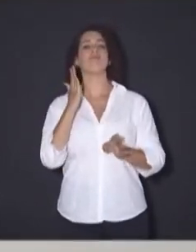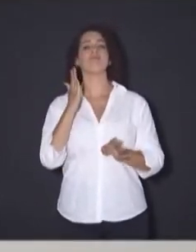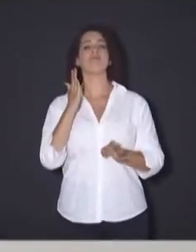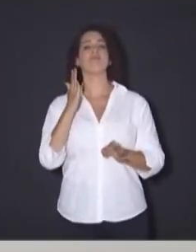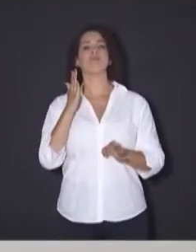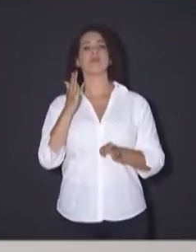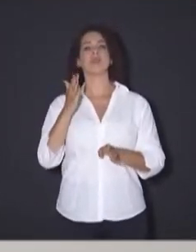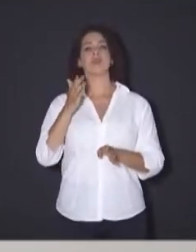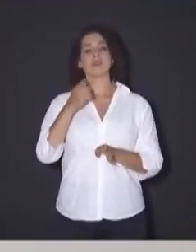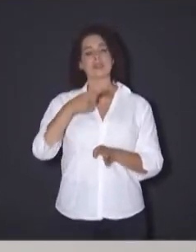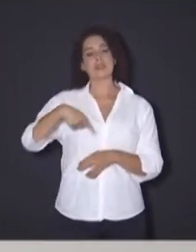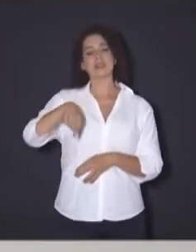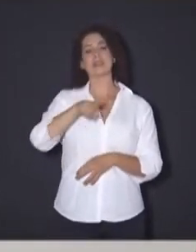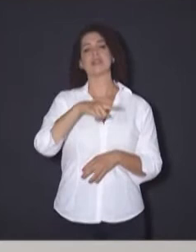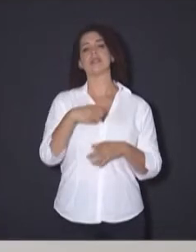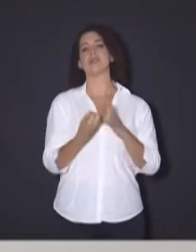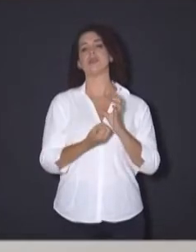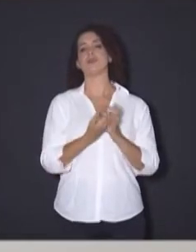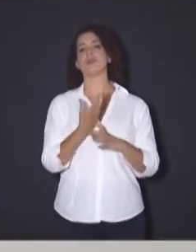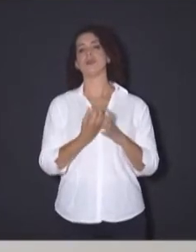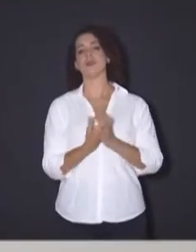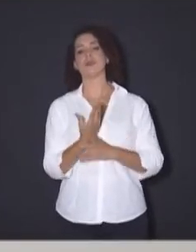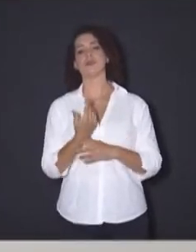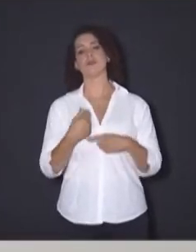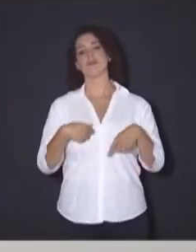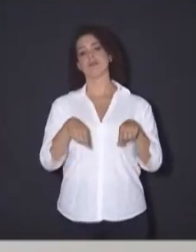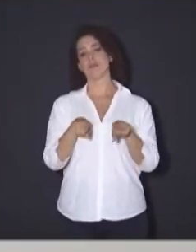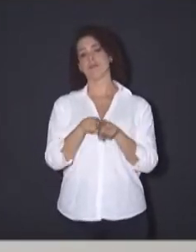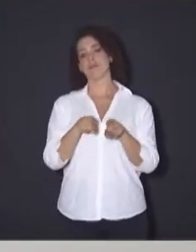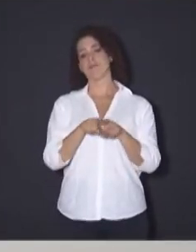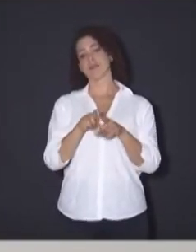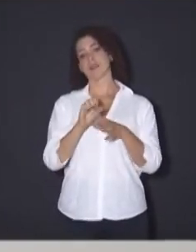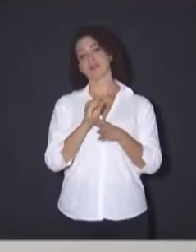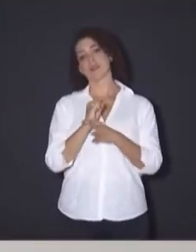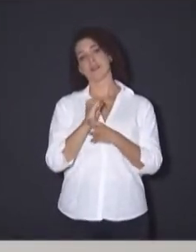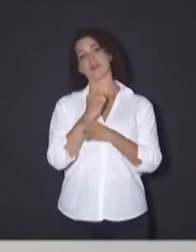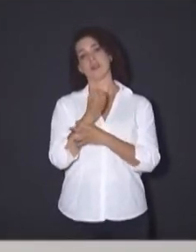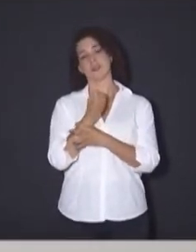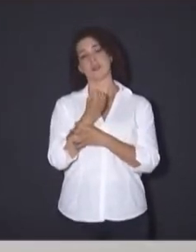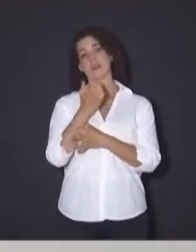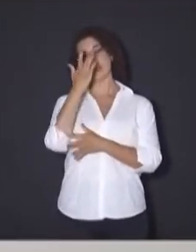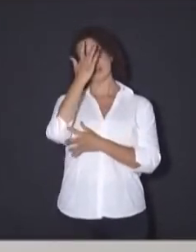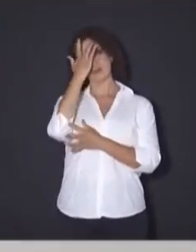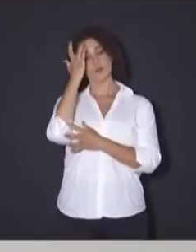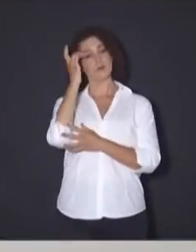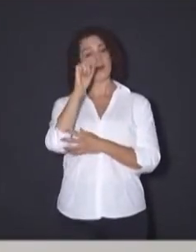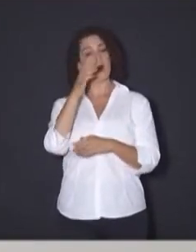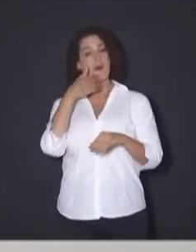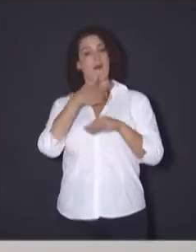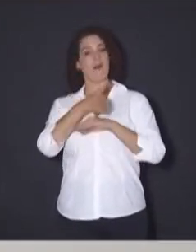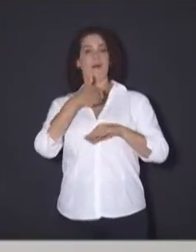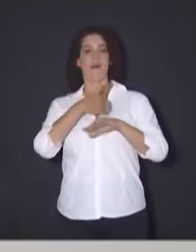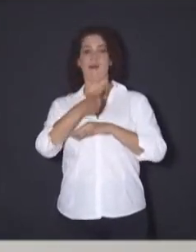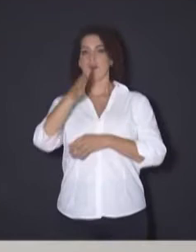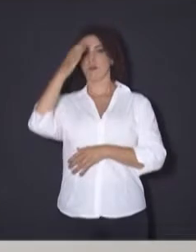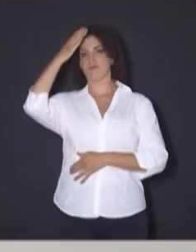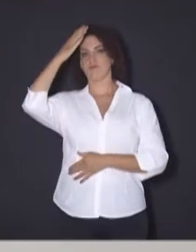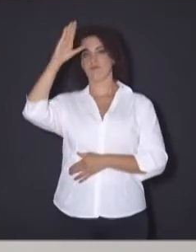essas produção e também de garantir a essas pessoas o acesso à cultura